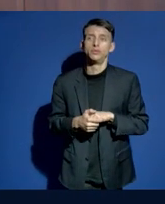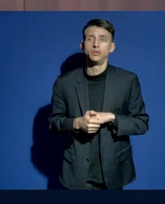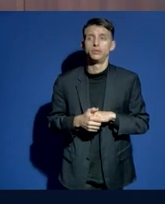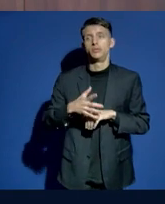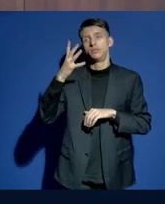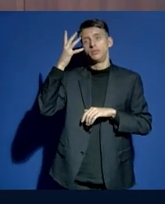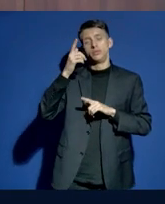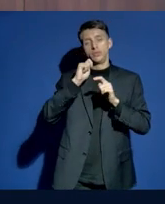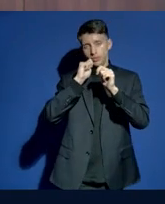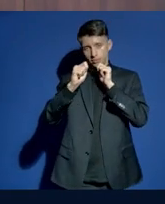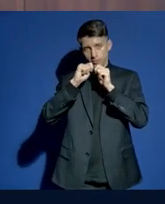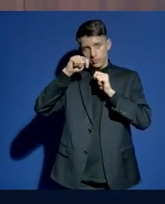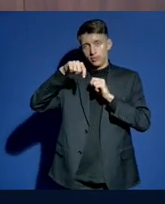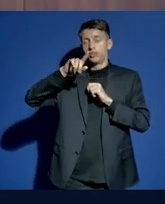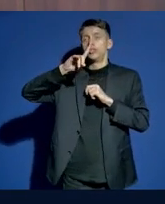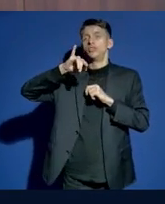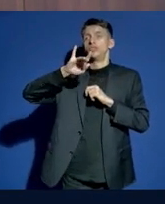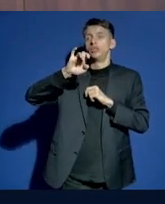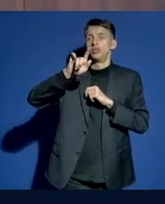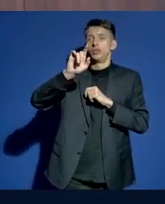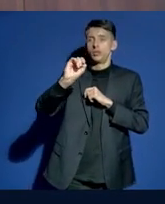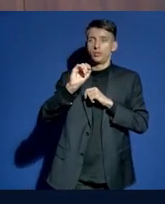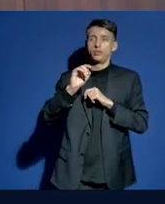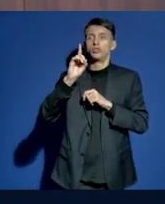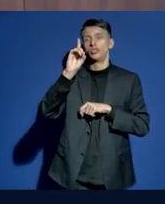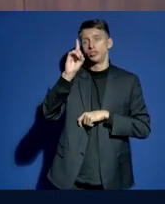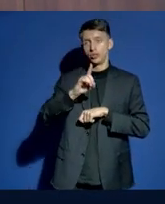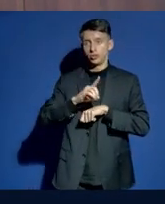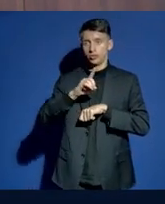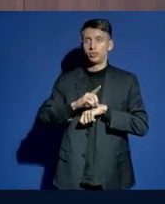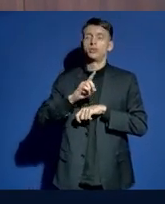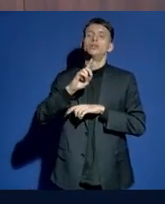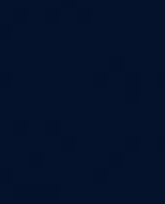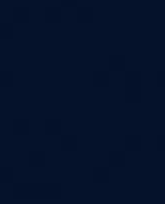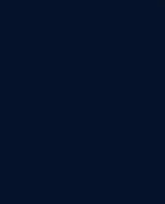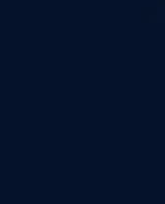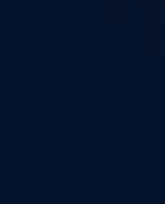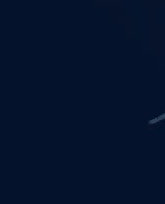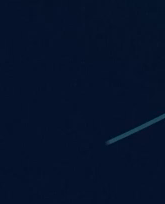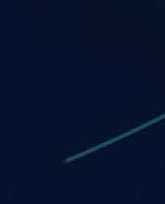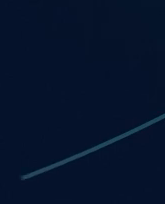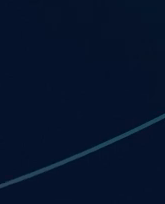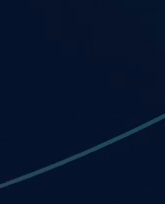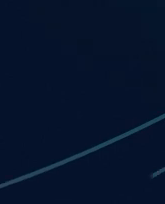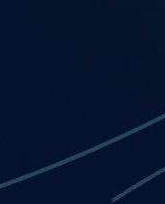esse painel, Diego Gonçalves, diretor do BTG Pactual. Bom debate a todos.